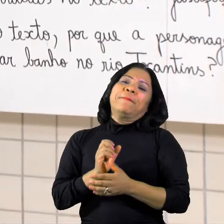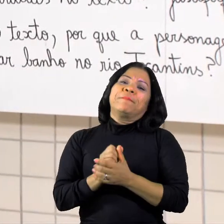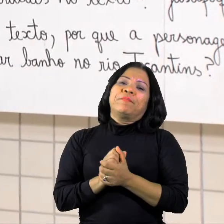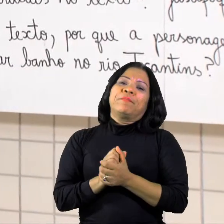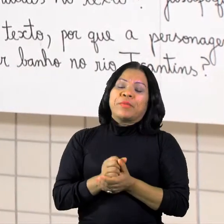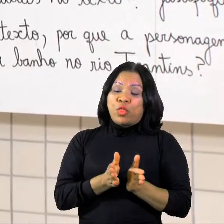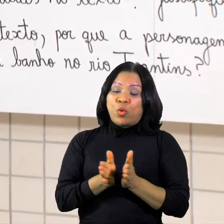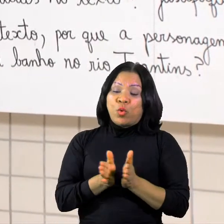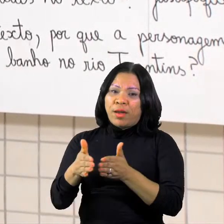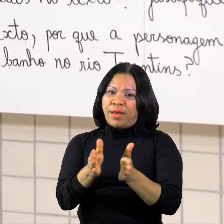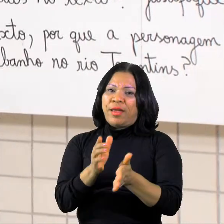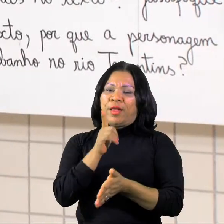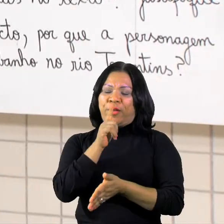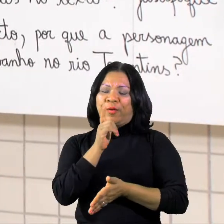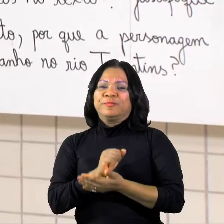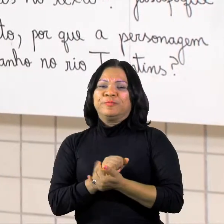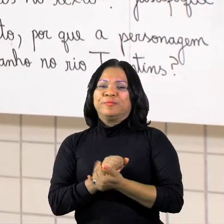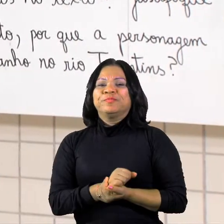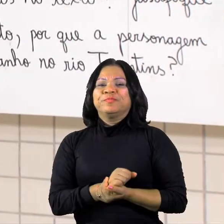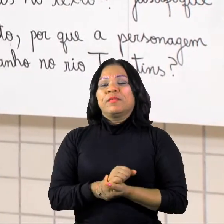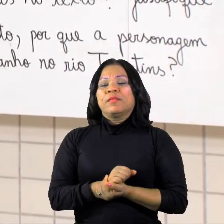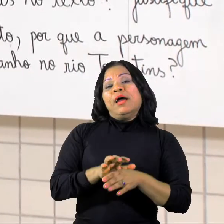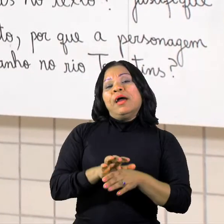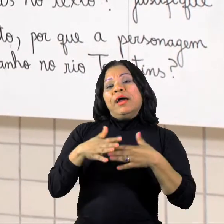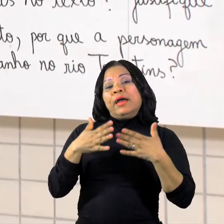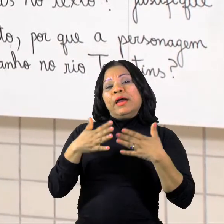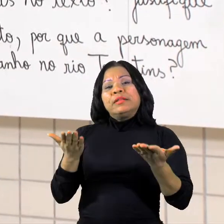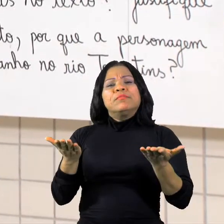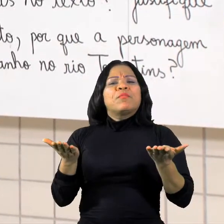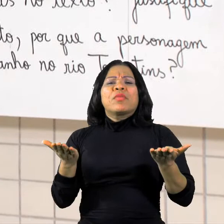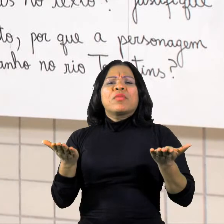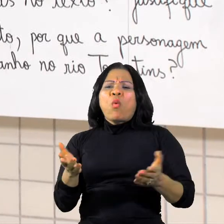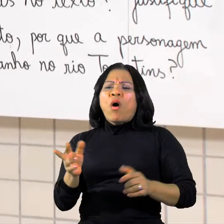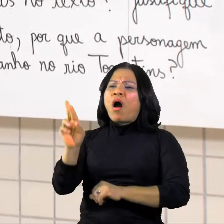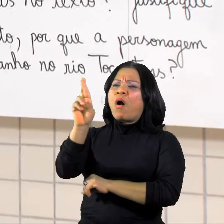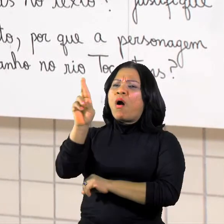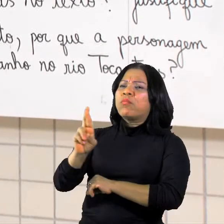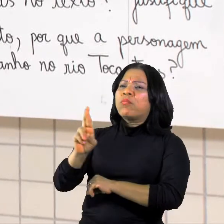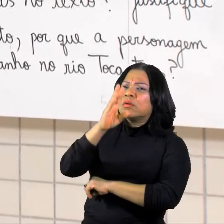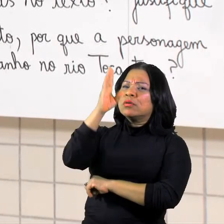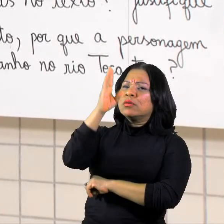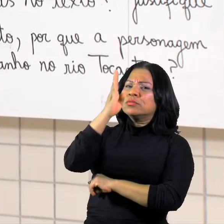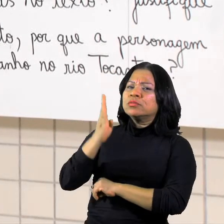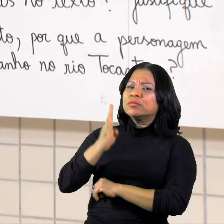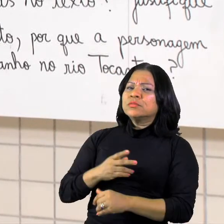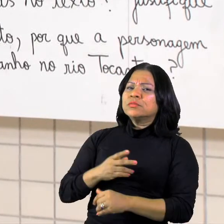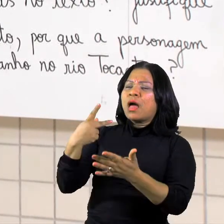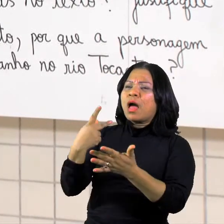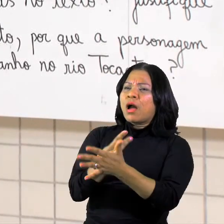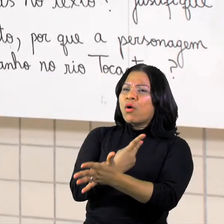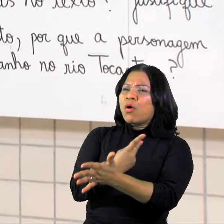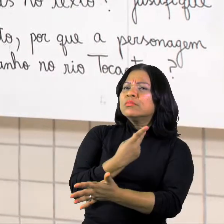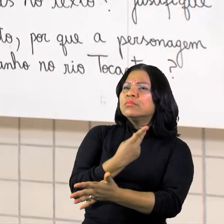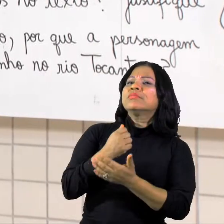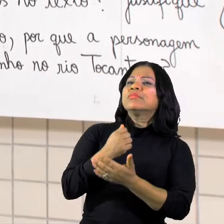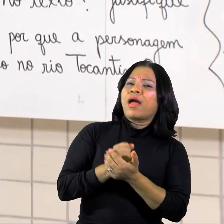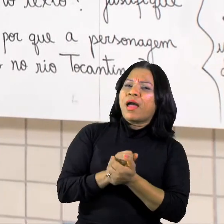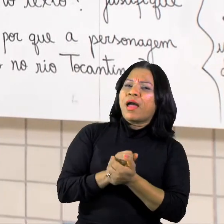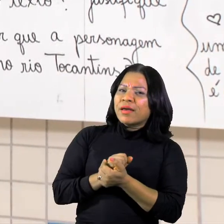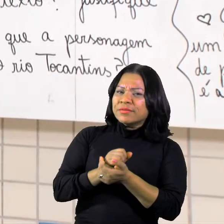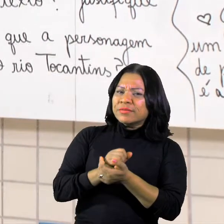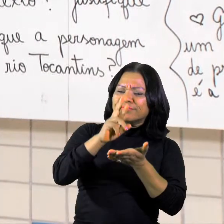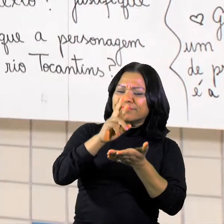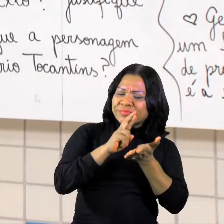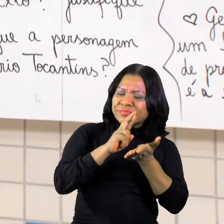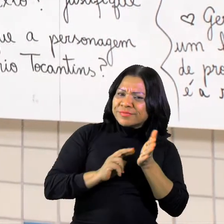é a seguinte: em qual região do Brasil ocorrem as ações narradas no texto? E aí, dá para